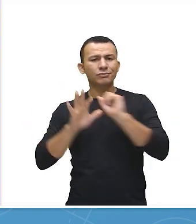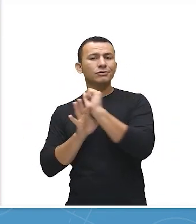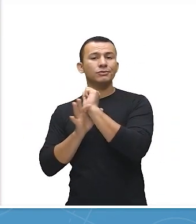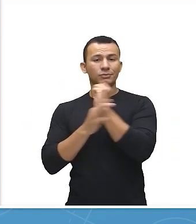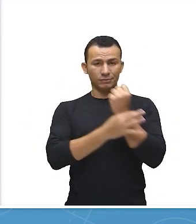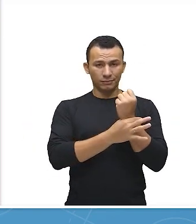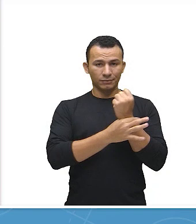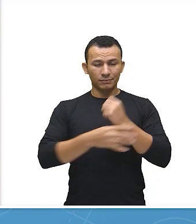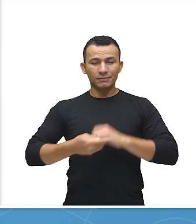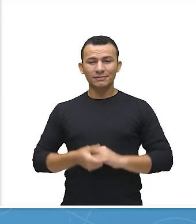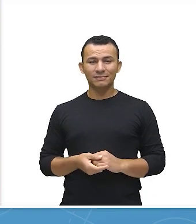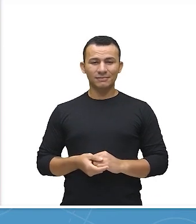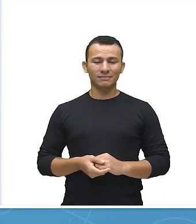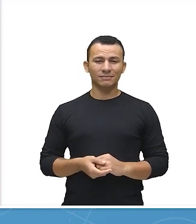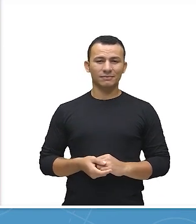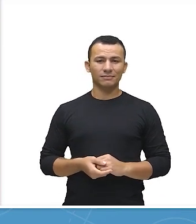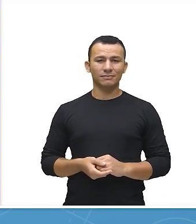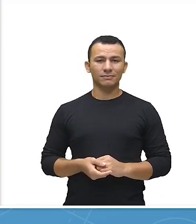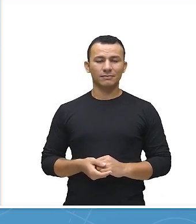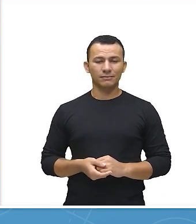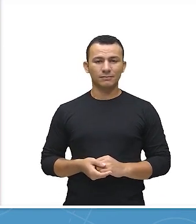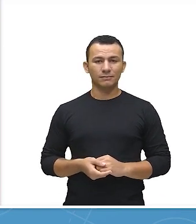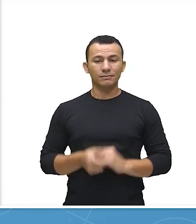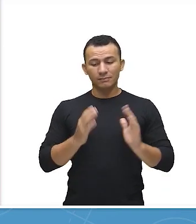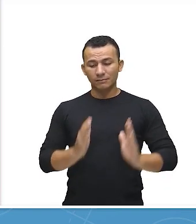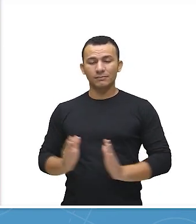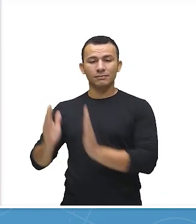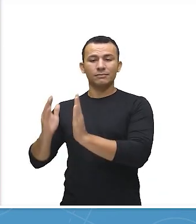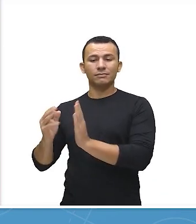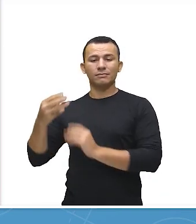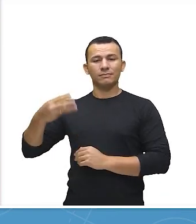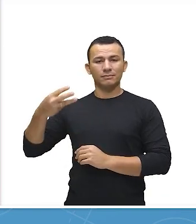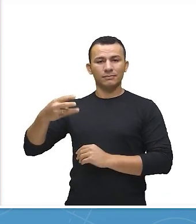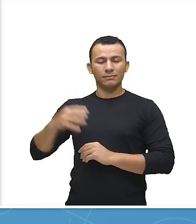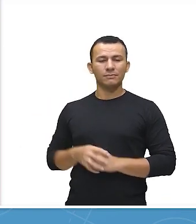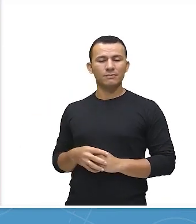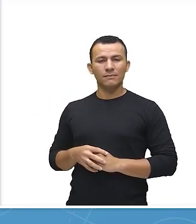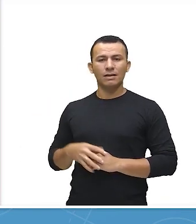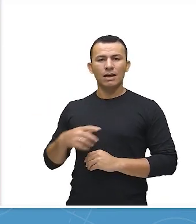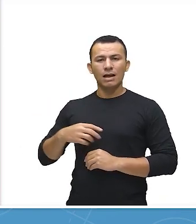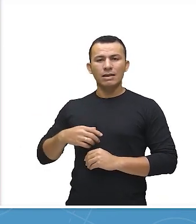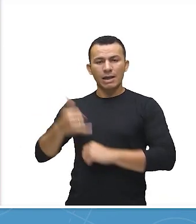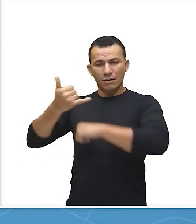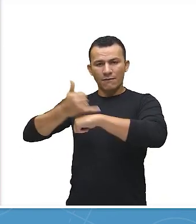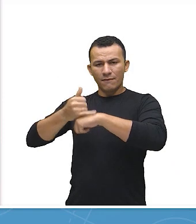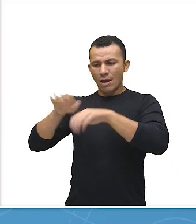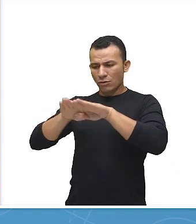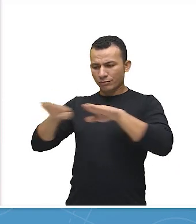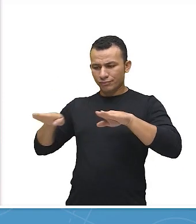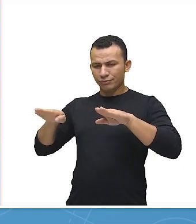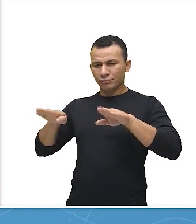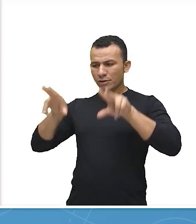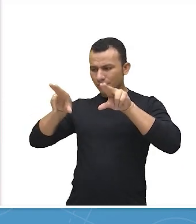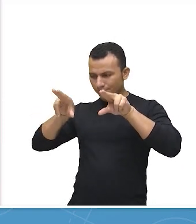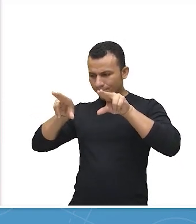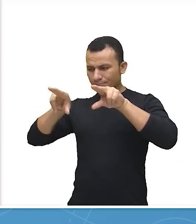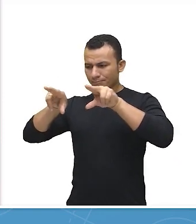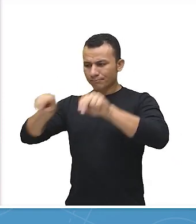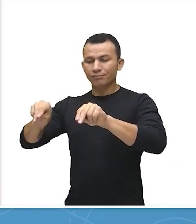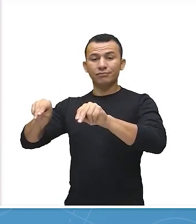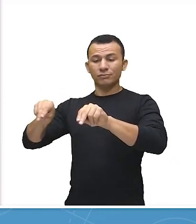maneira adequada. E o passo 3, pressione o conector do conjunto 1 para dentro,